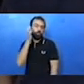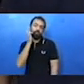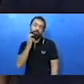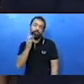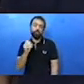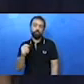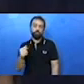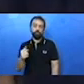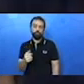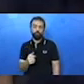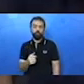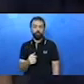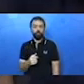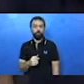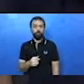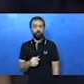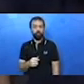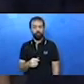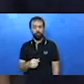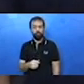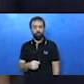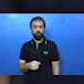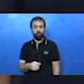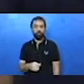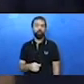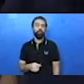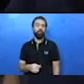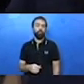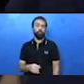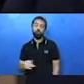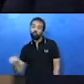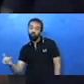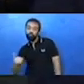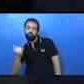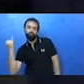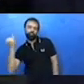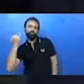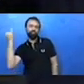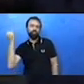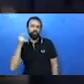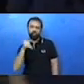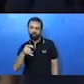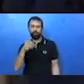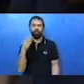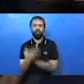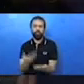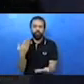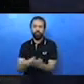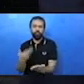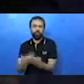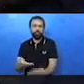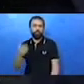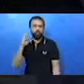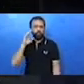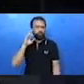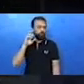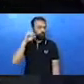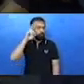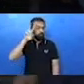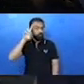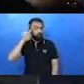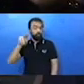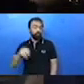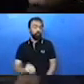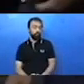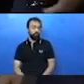ela foi esposa de Dom Pedro, tá? Muito importante, vocês vão estudar em história.